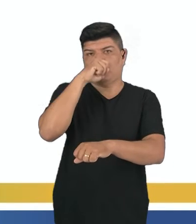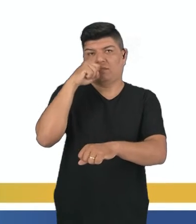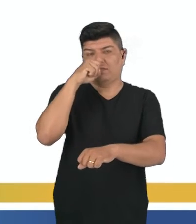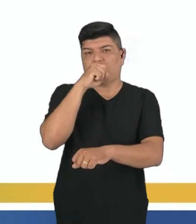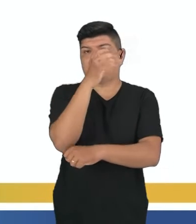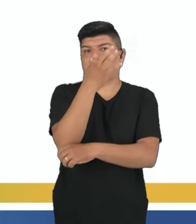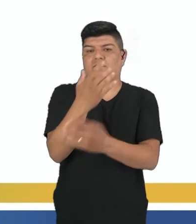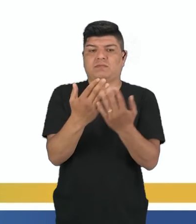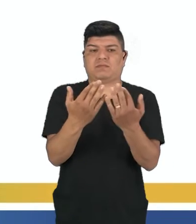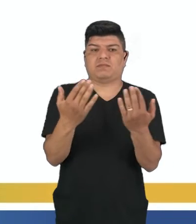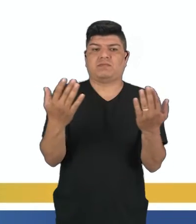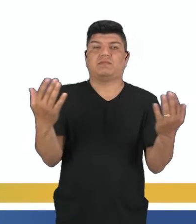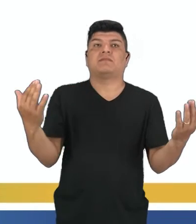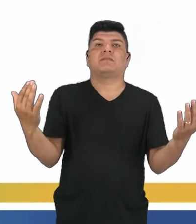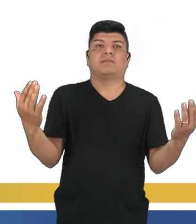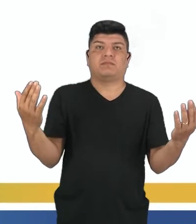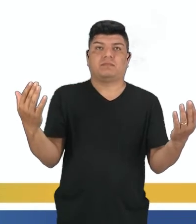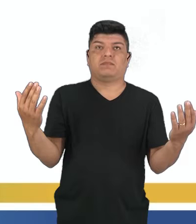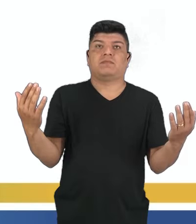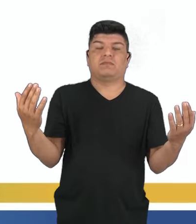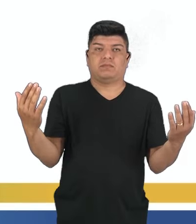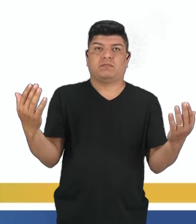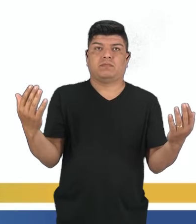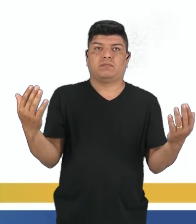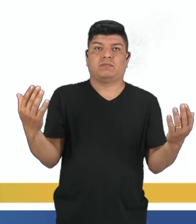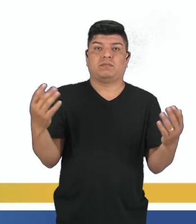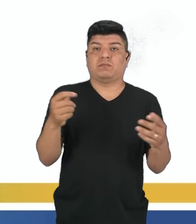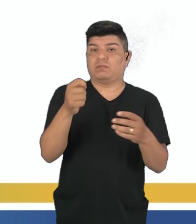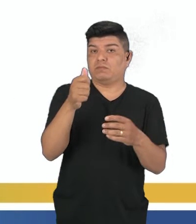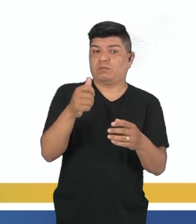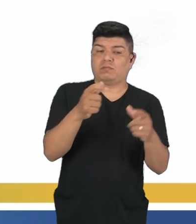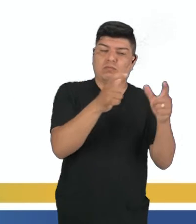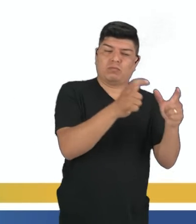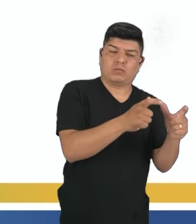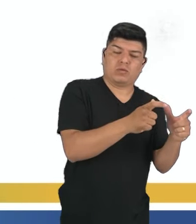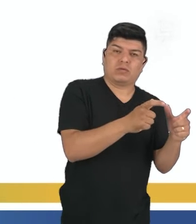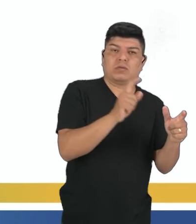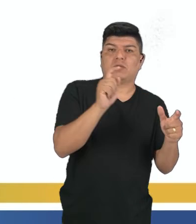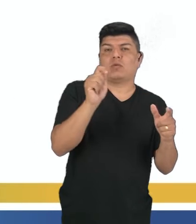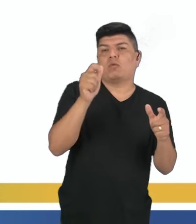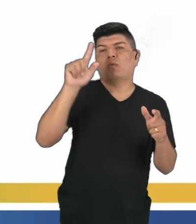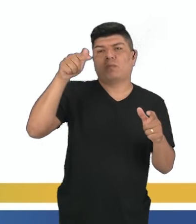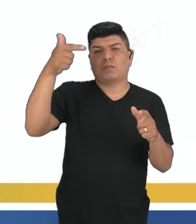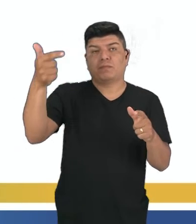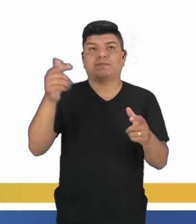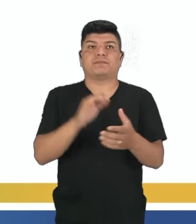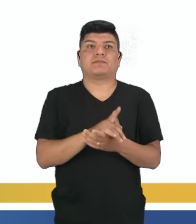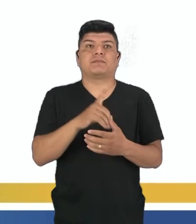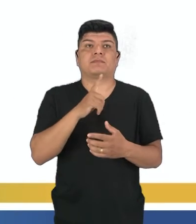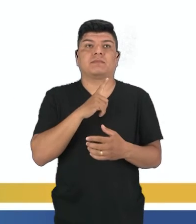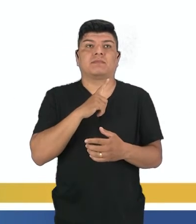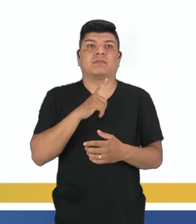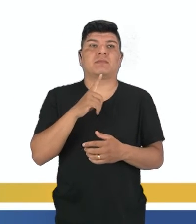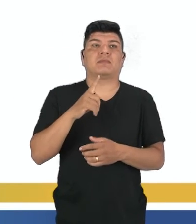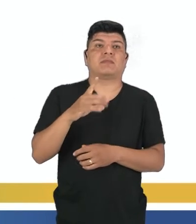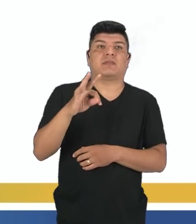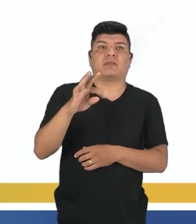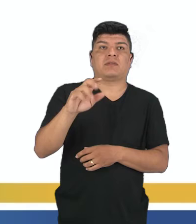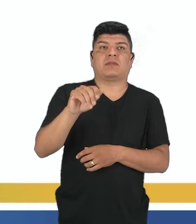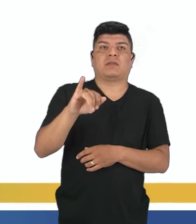vegetação ela é esparsa, ou seja, a vegetação ela fica um pouquinho aqui e um pouquinho mais adiante. Nós temos a taiga, que